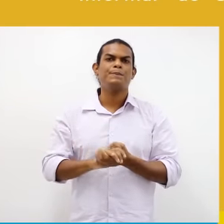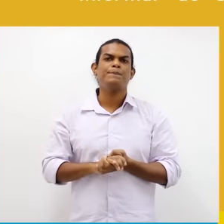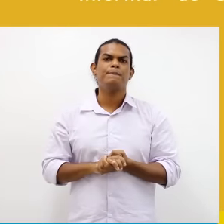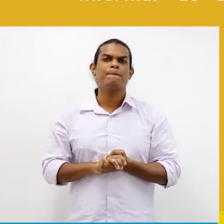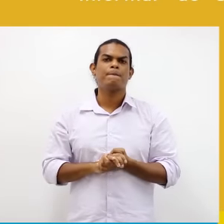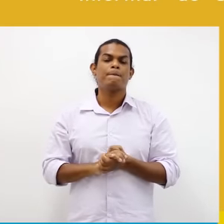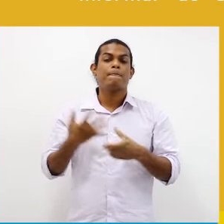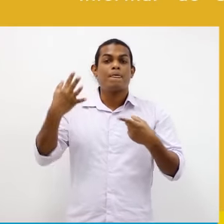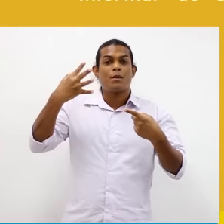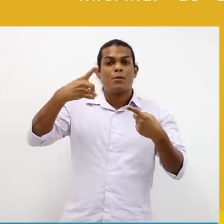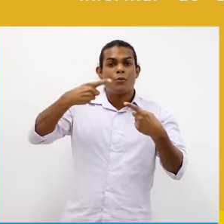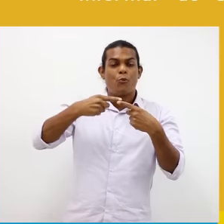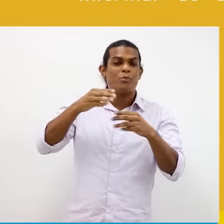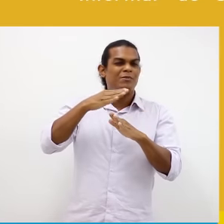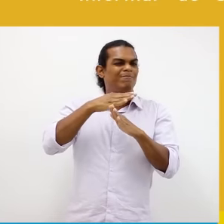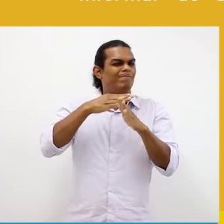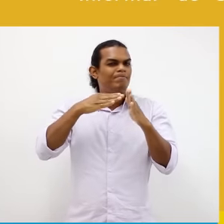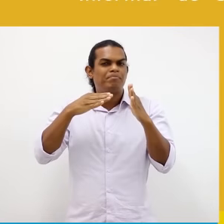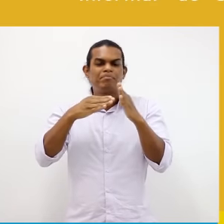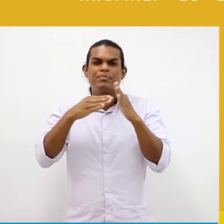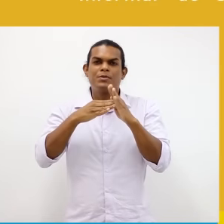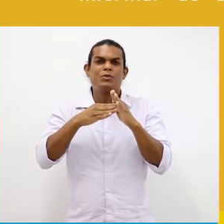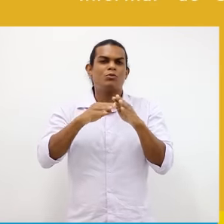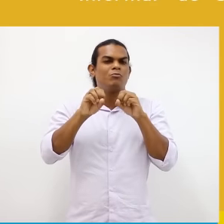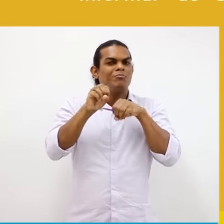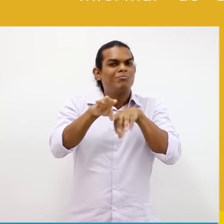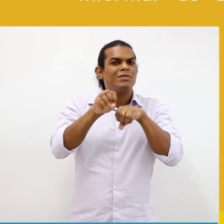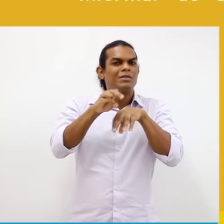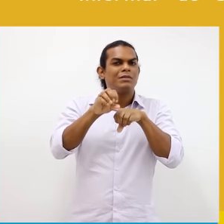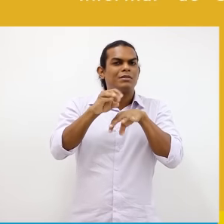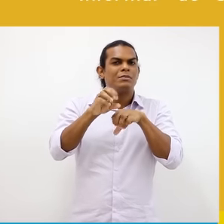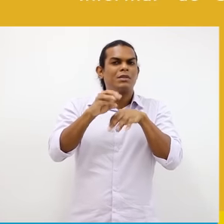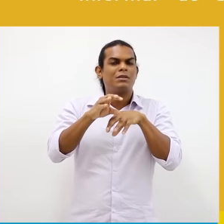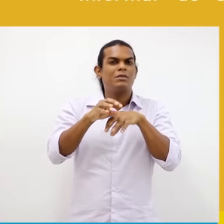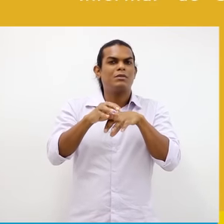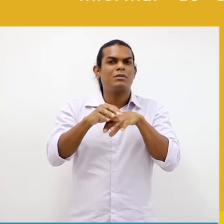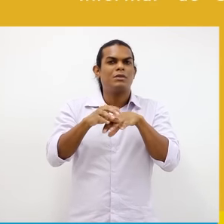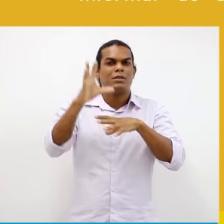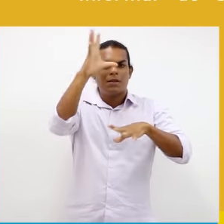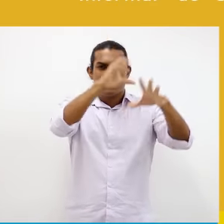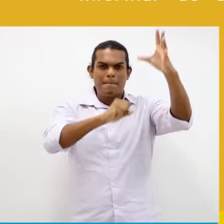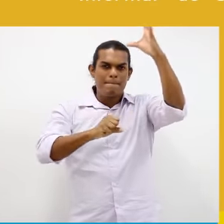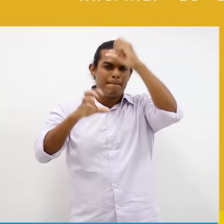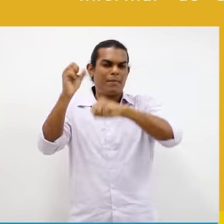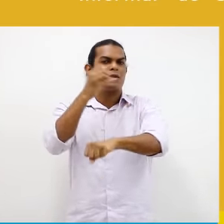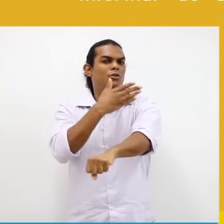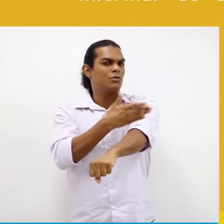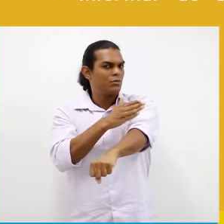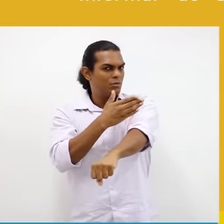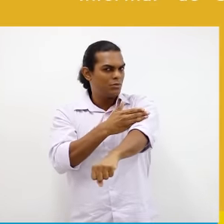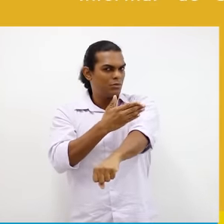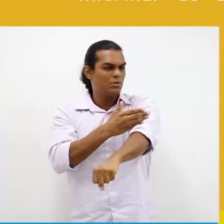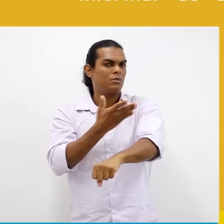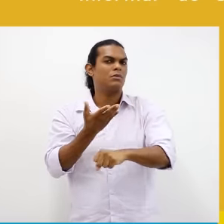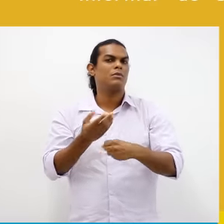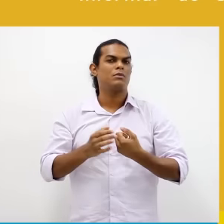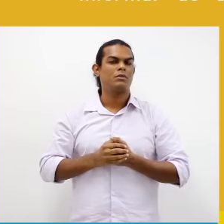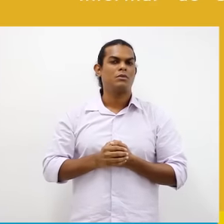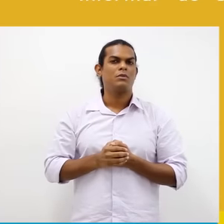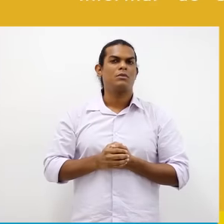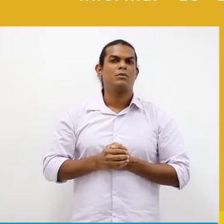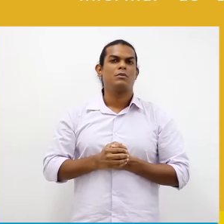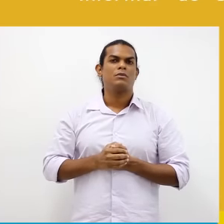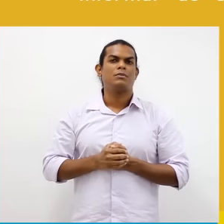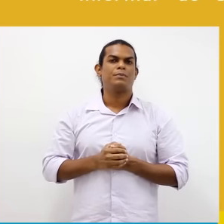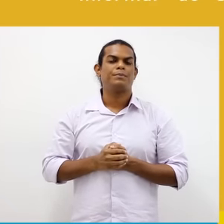recebidas nos treinamentos. Então, já prevê que os treinamentos existem e é obrigação da empresa oferecer treinamentos do PPRA para que o